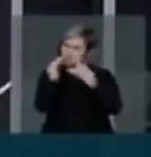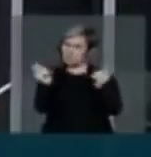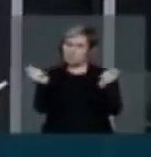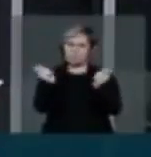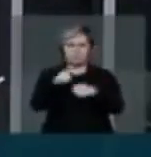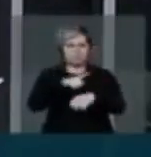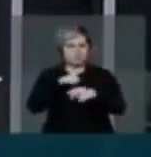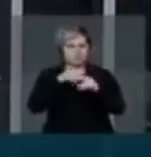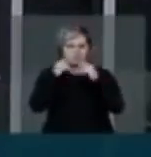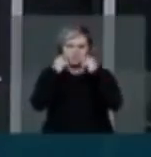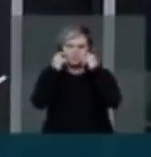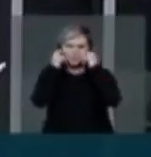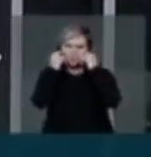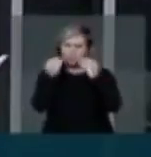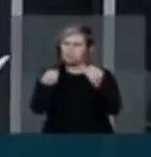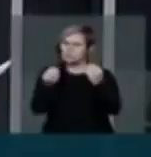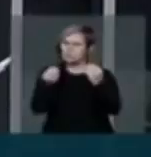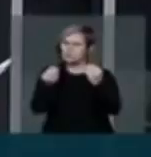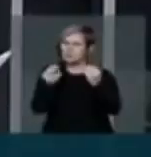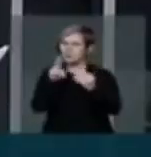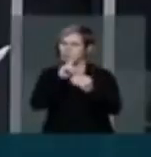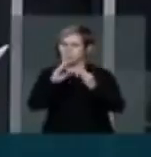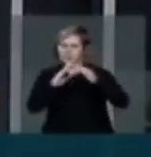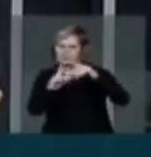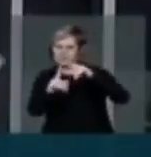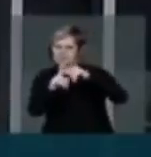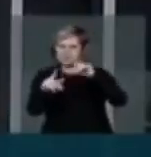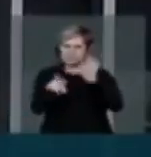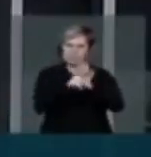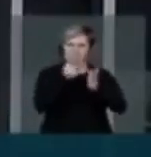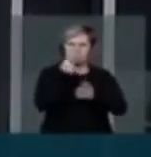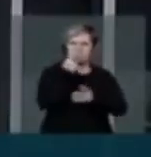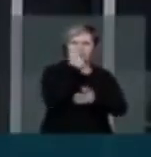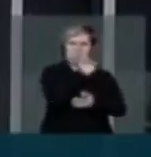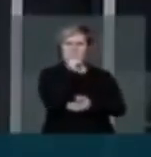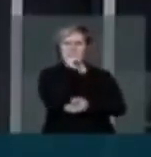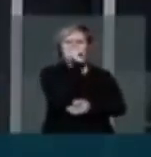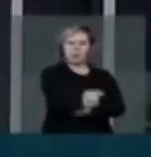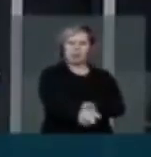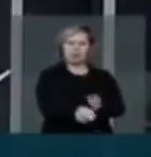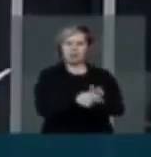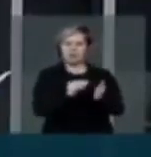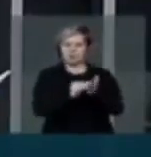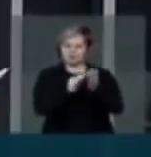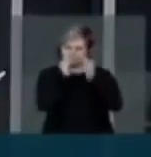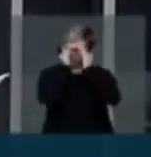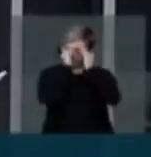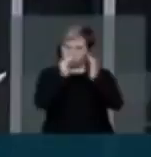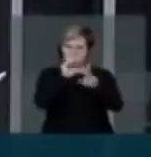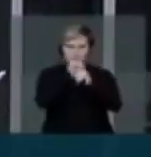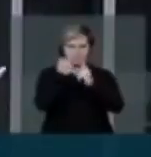pudor de não colocar o nome igrejas na sua boca podre, que desrespeita a sociedade cristã deste